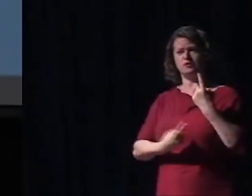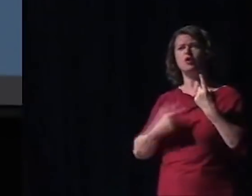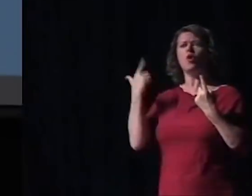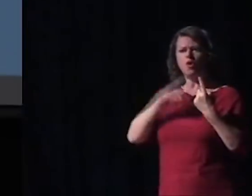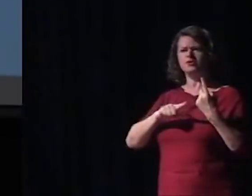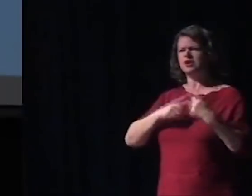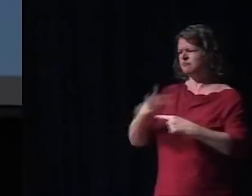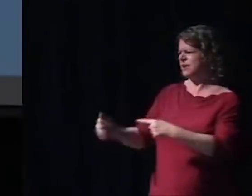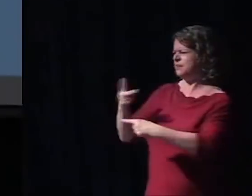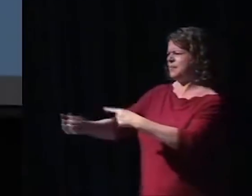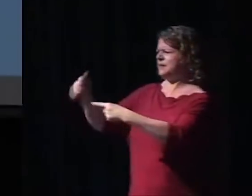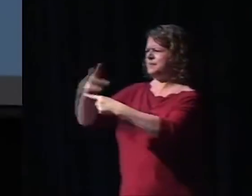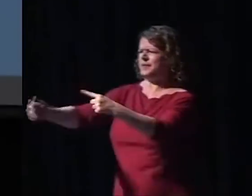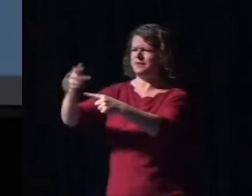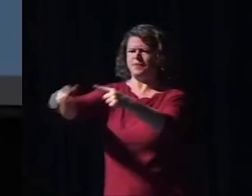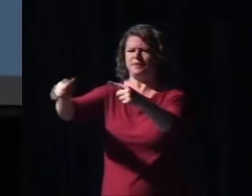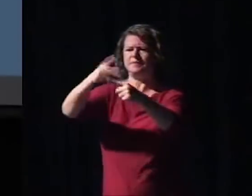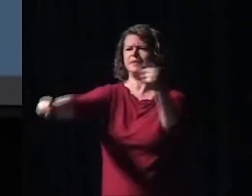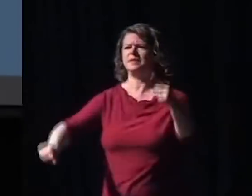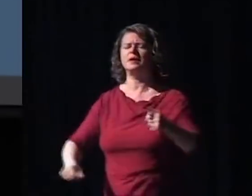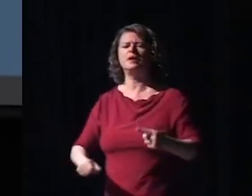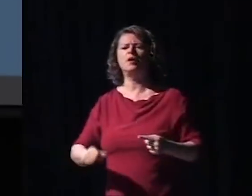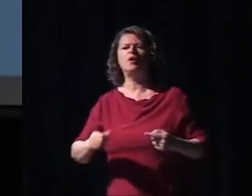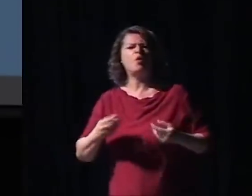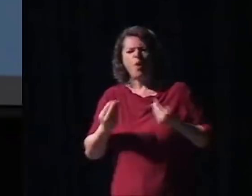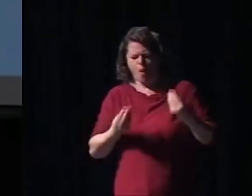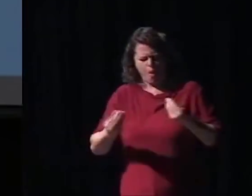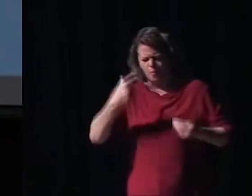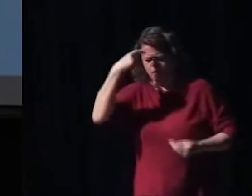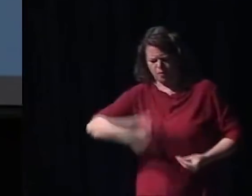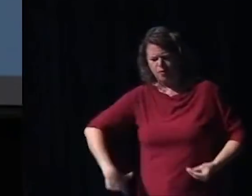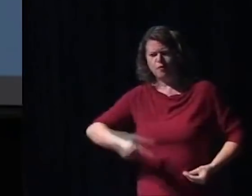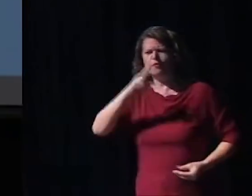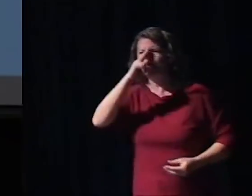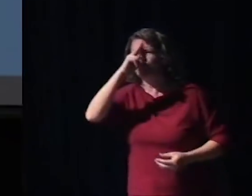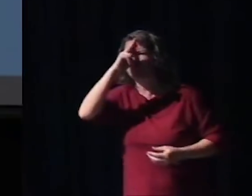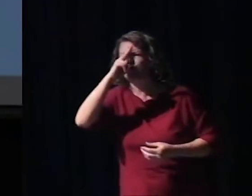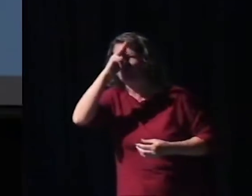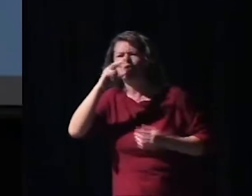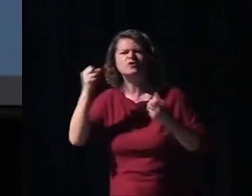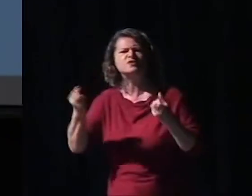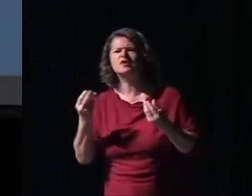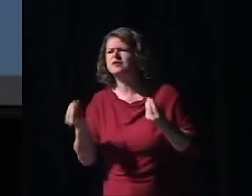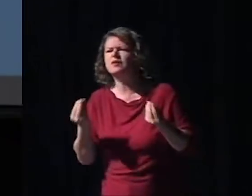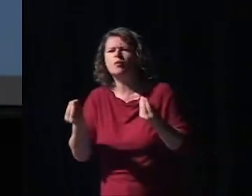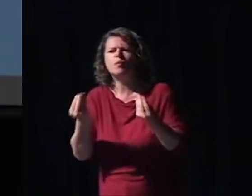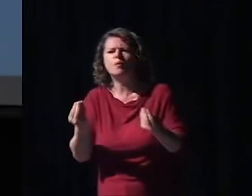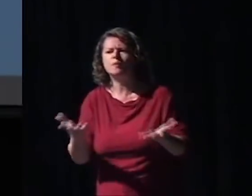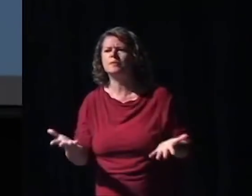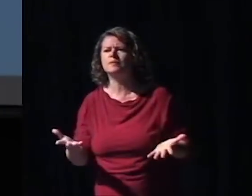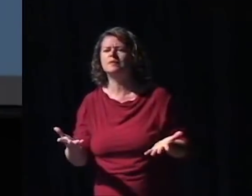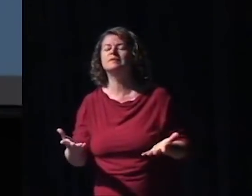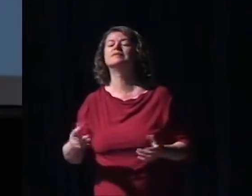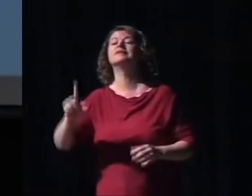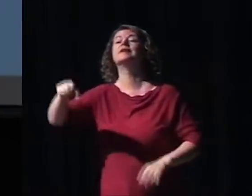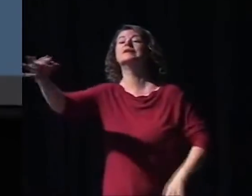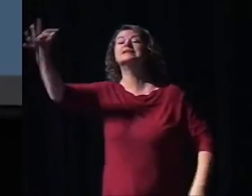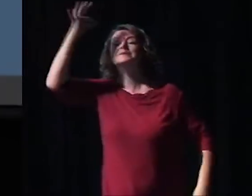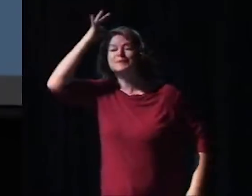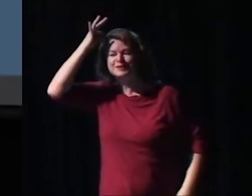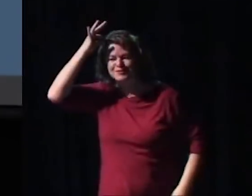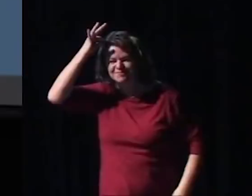Da onde vem a fonte? Eu preciso saber qual é a fonte do poder. Olhe para mim, a fonte do poder é o Espírito Santo de